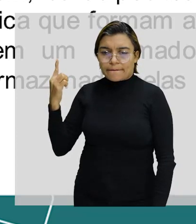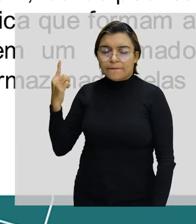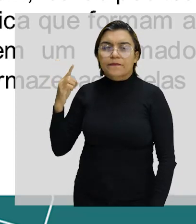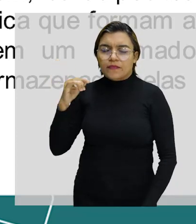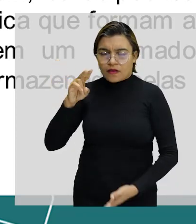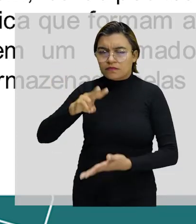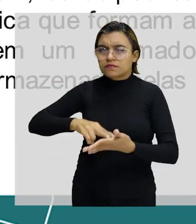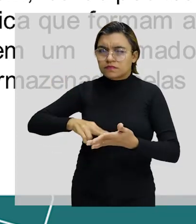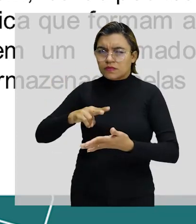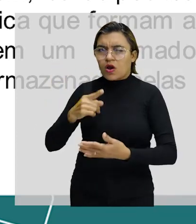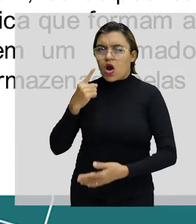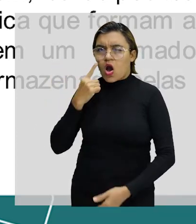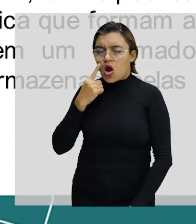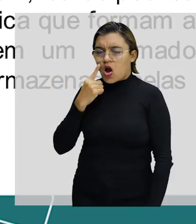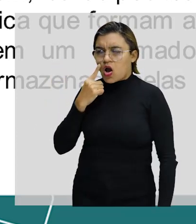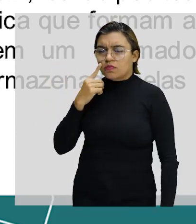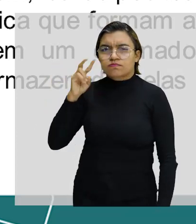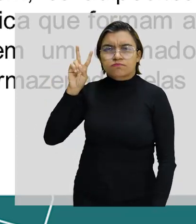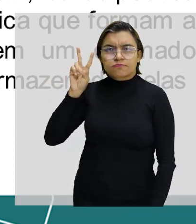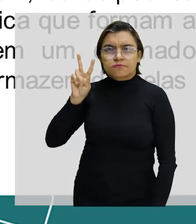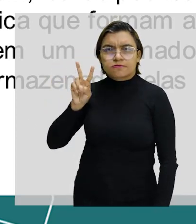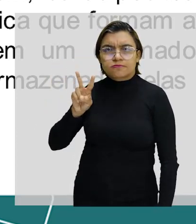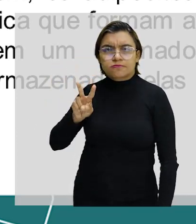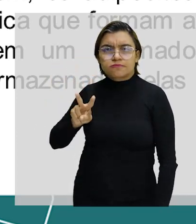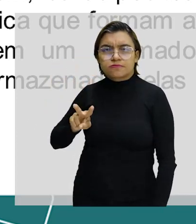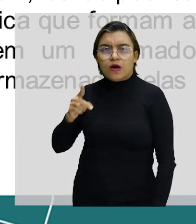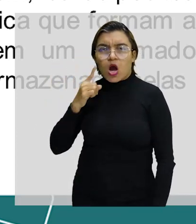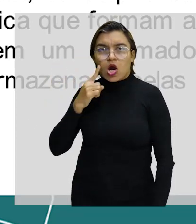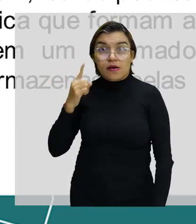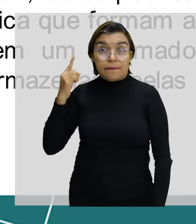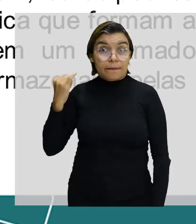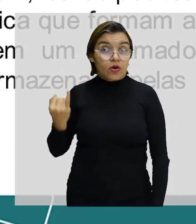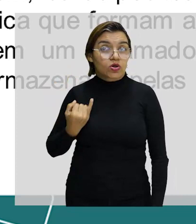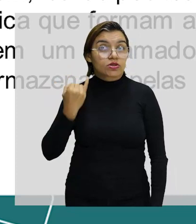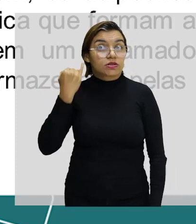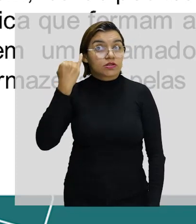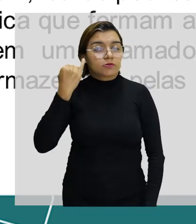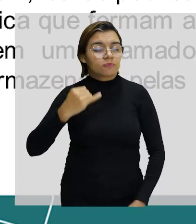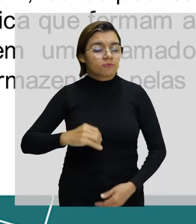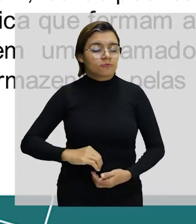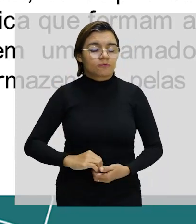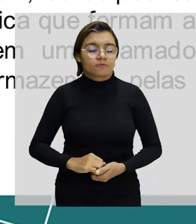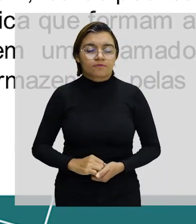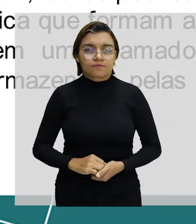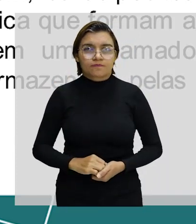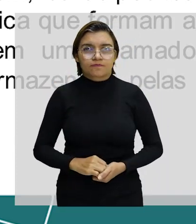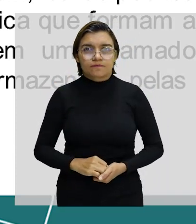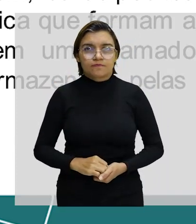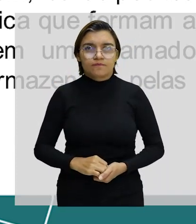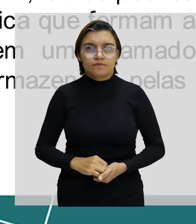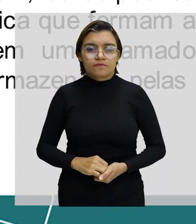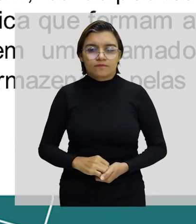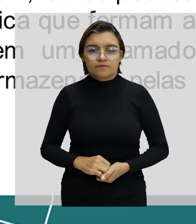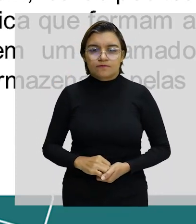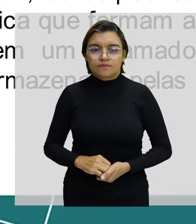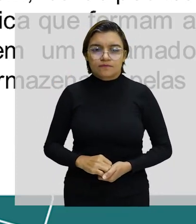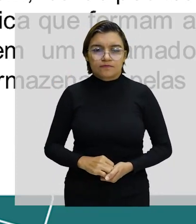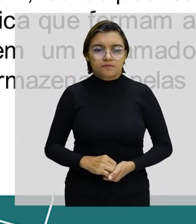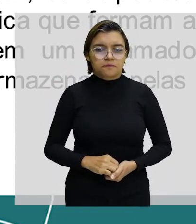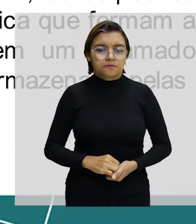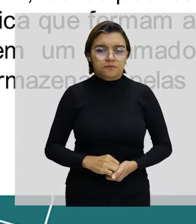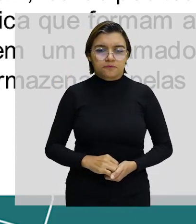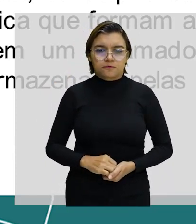esse material está distribuído, ele sempre é constituído do mesmo tipo de célula, o adipósito ou célula